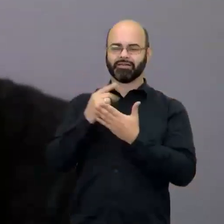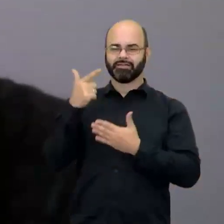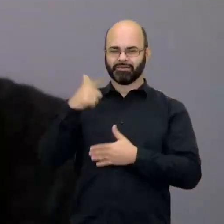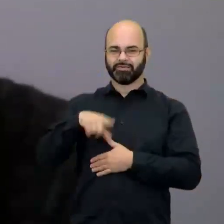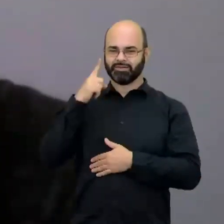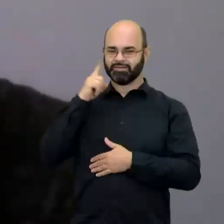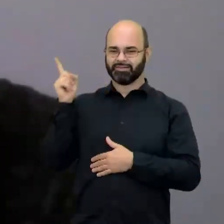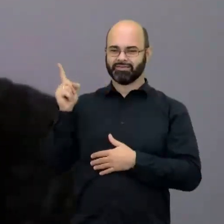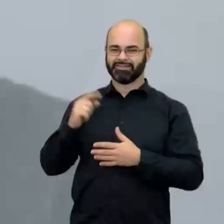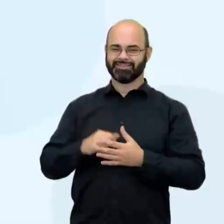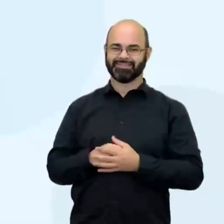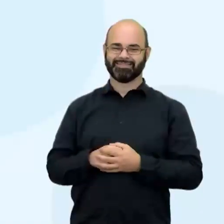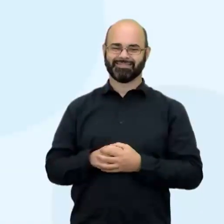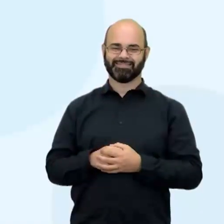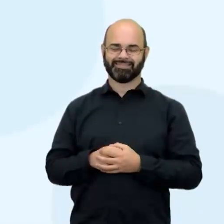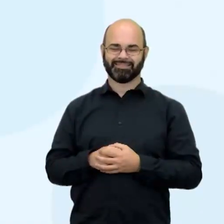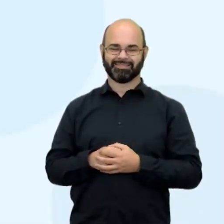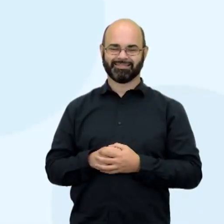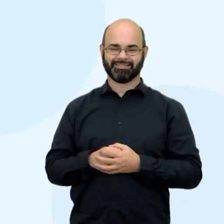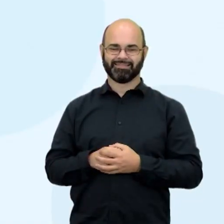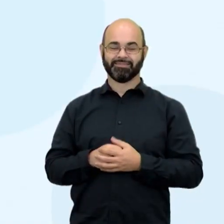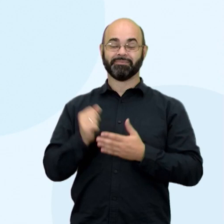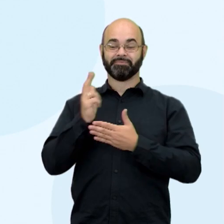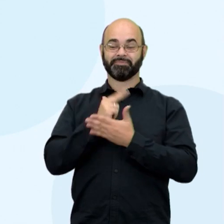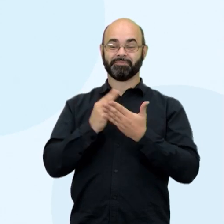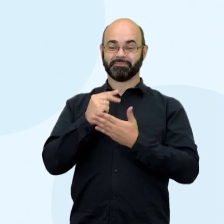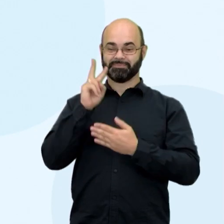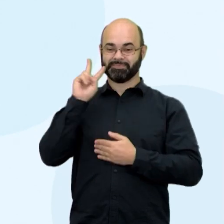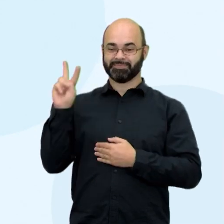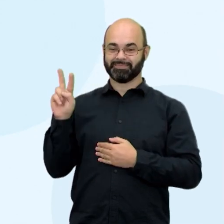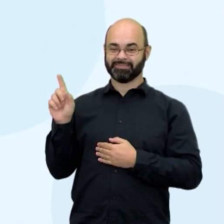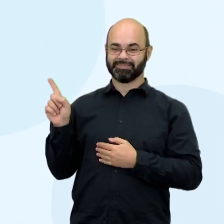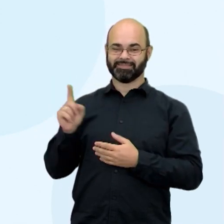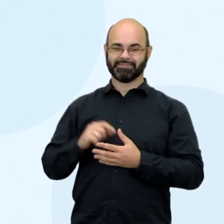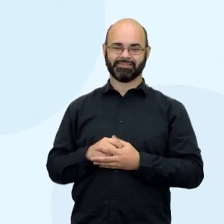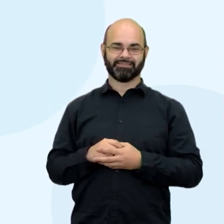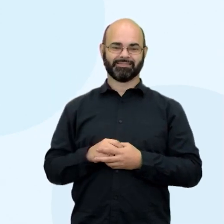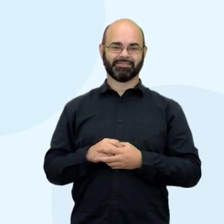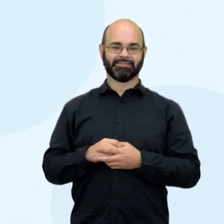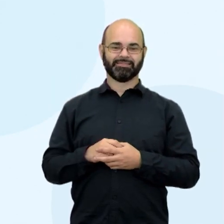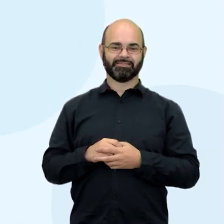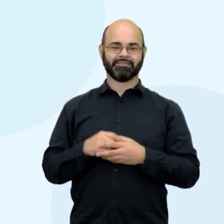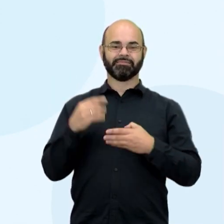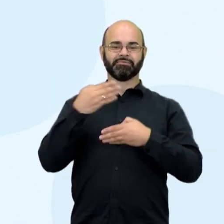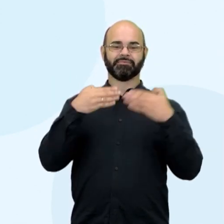olha, isso vai ser legal agora. Cadê meu... Olha lá, passa mais um, Vivi.